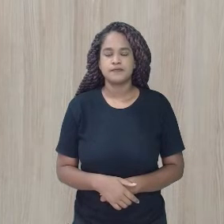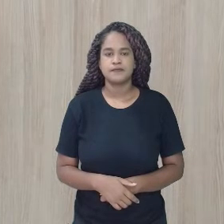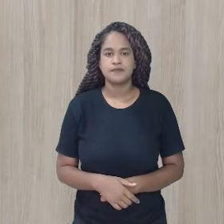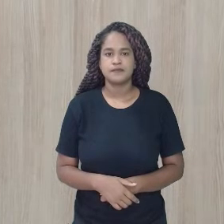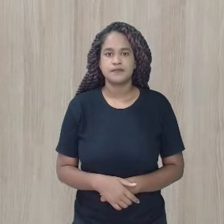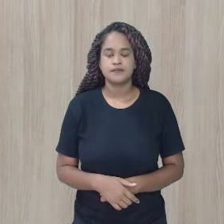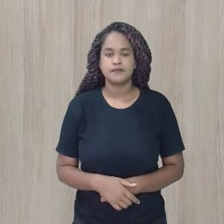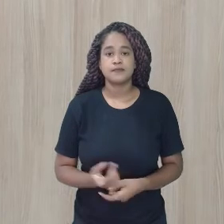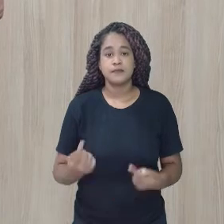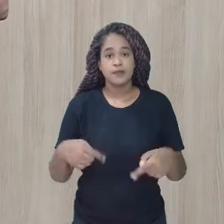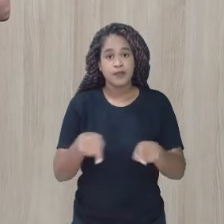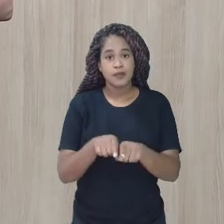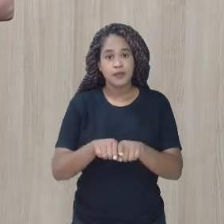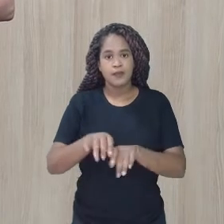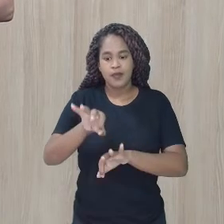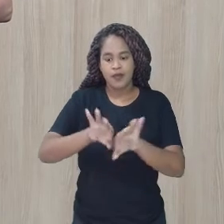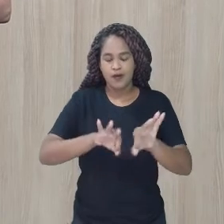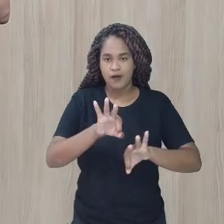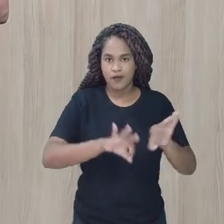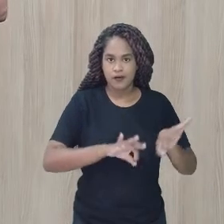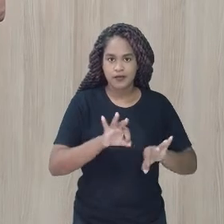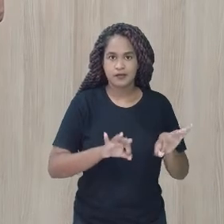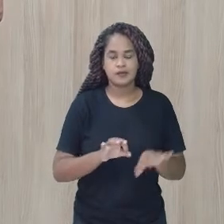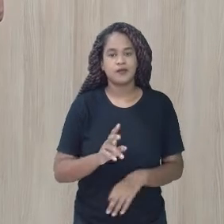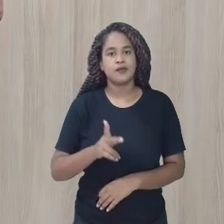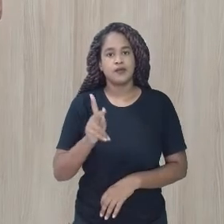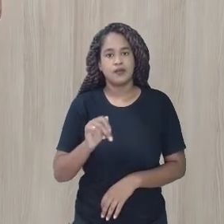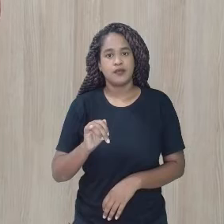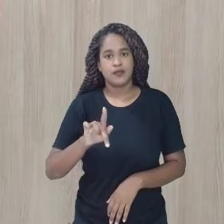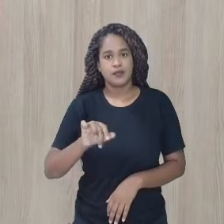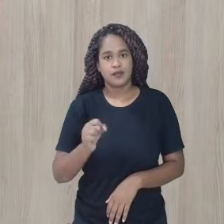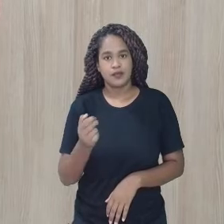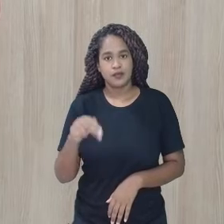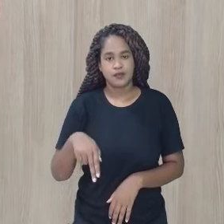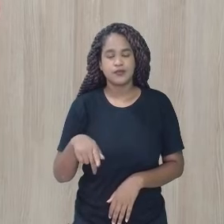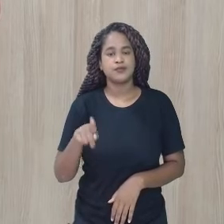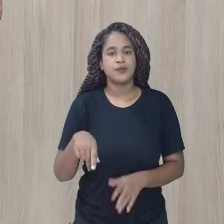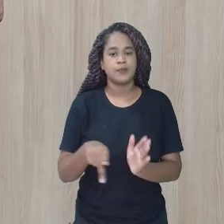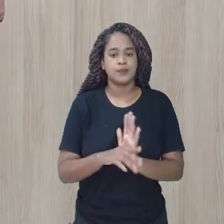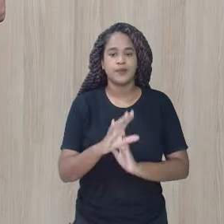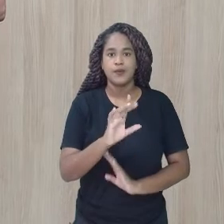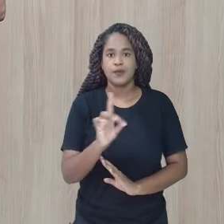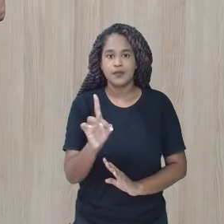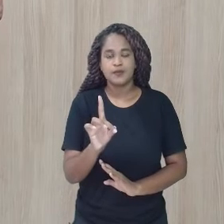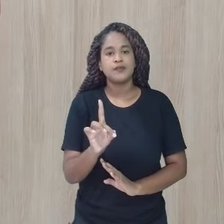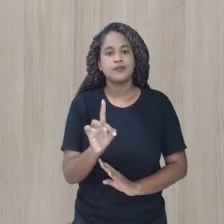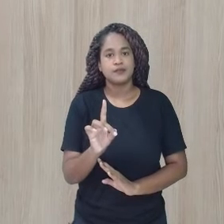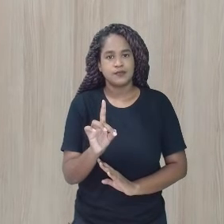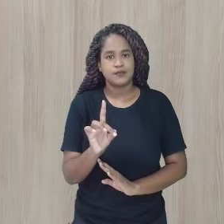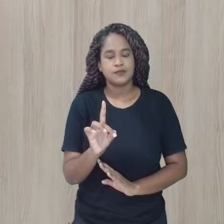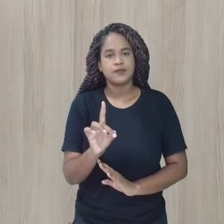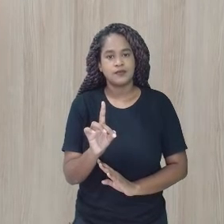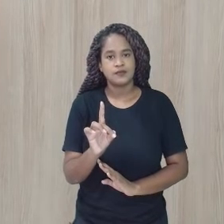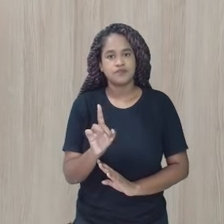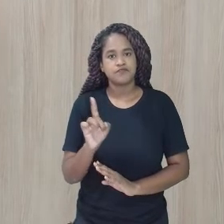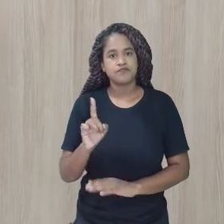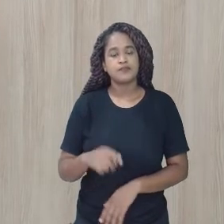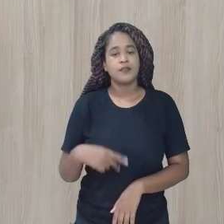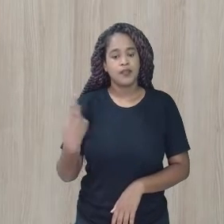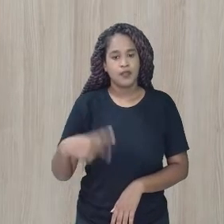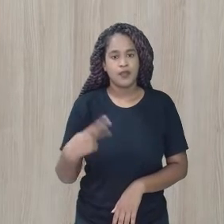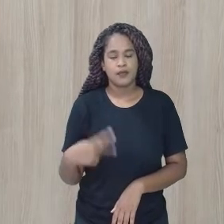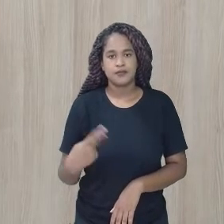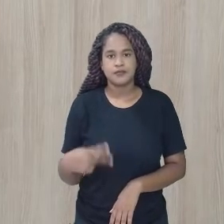com a organização do Kilson, que é o coordenador do CETCine aqui na nossa escola para